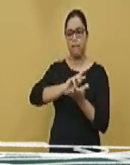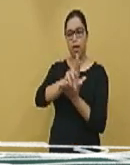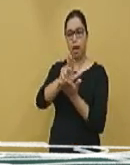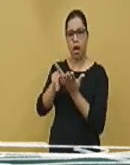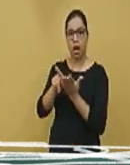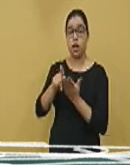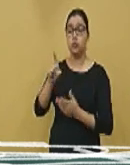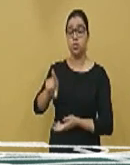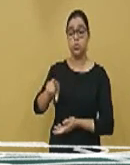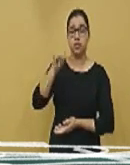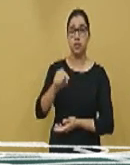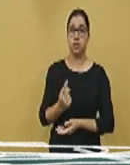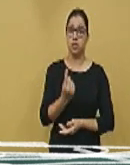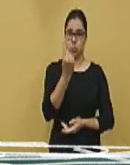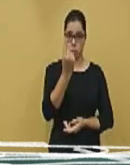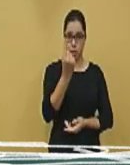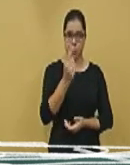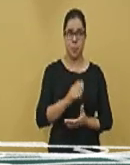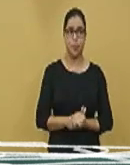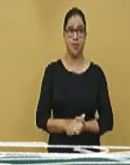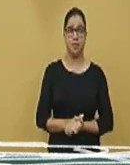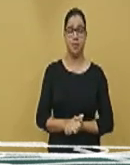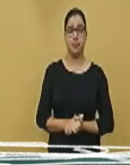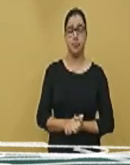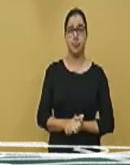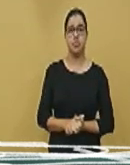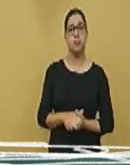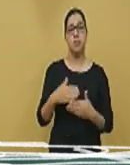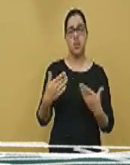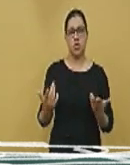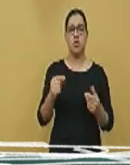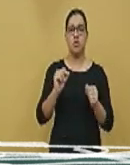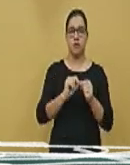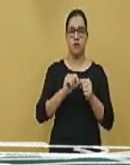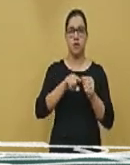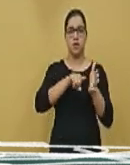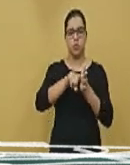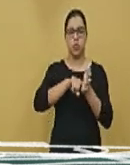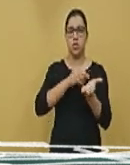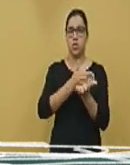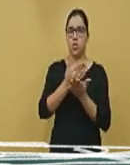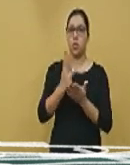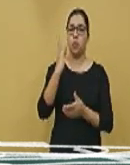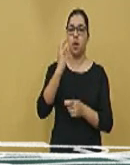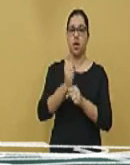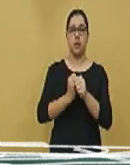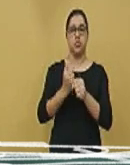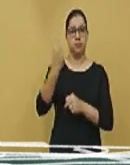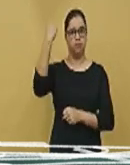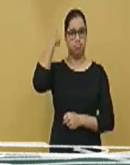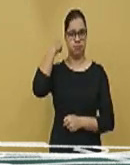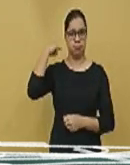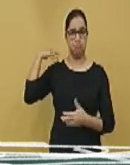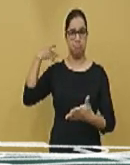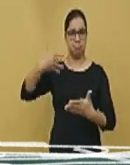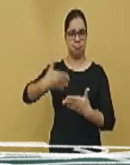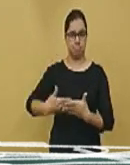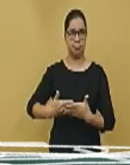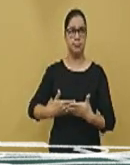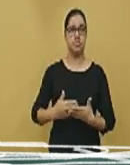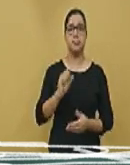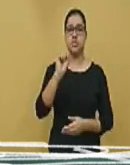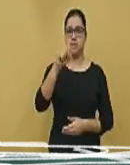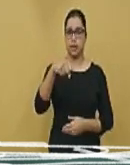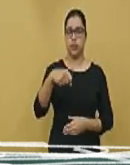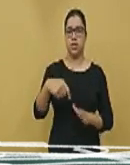de licitação e aí... Com certeza, esse foi feito no início da nossa gestão, né? Dentro de um processo que a gente definiu